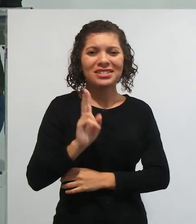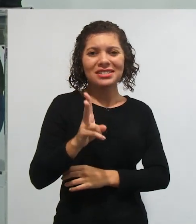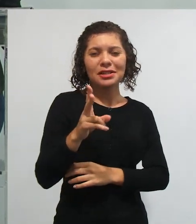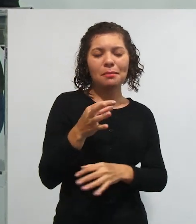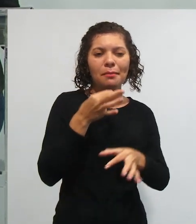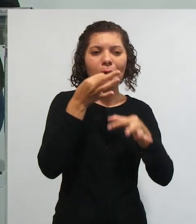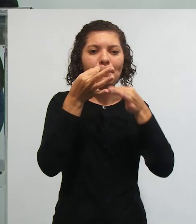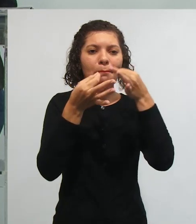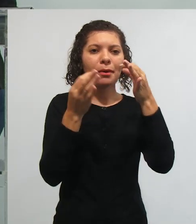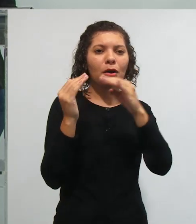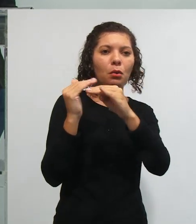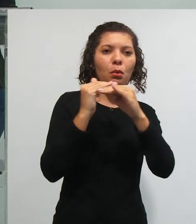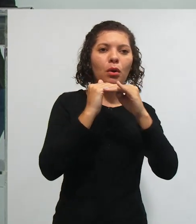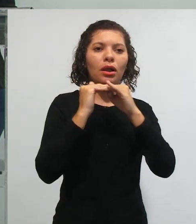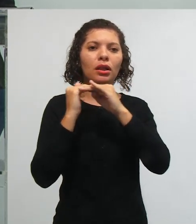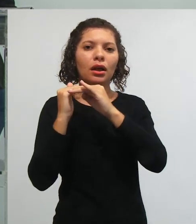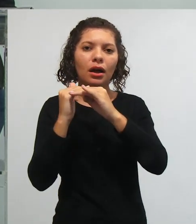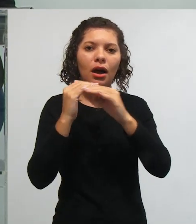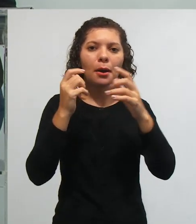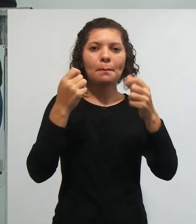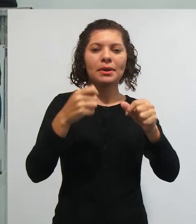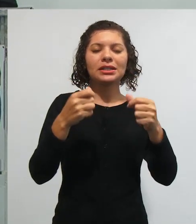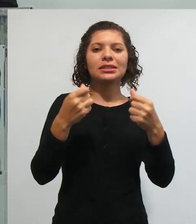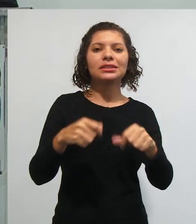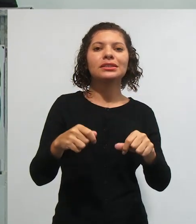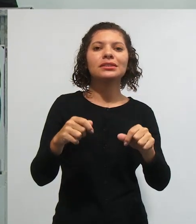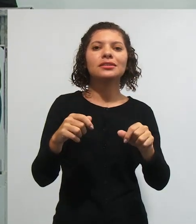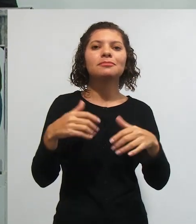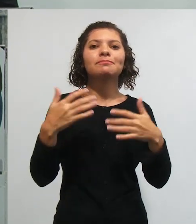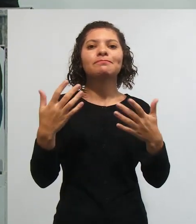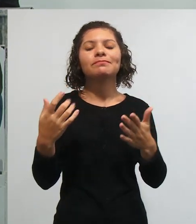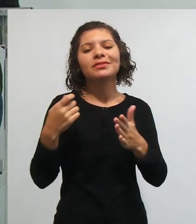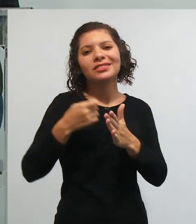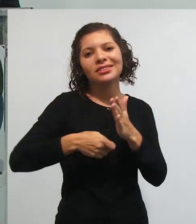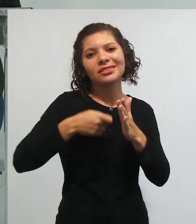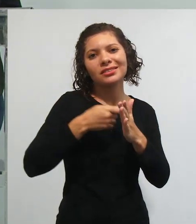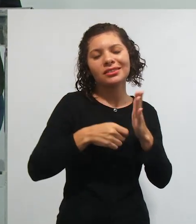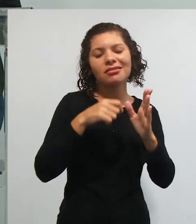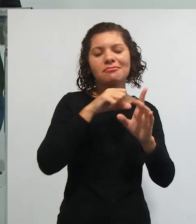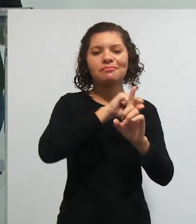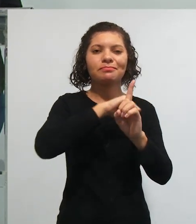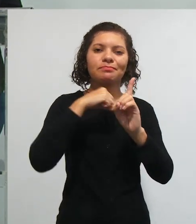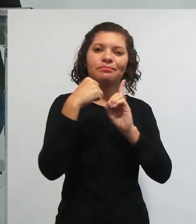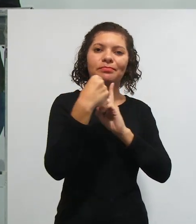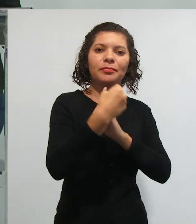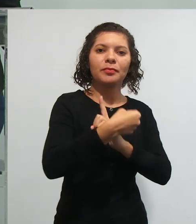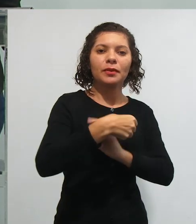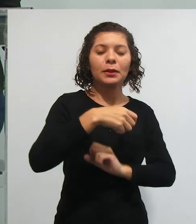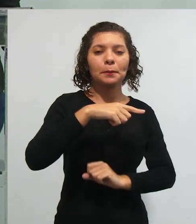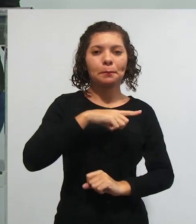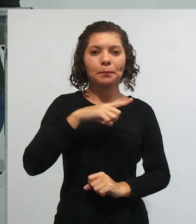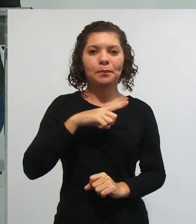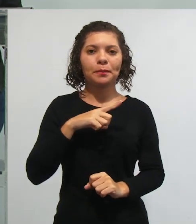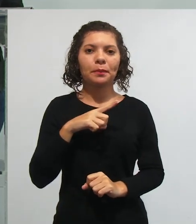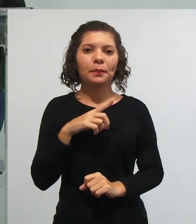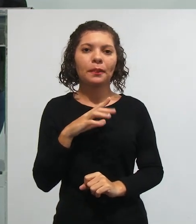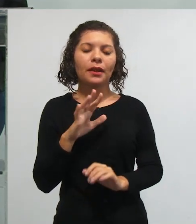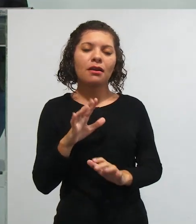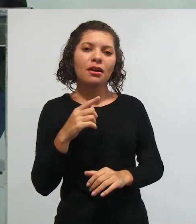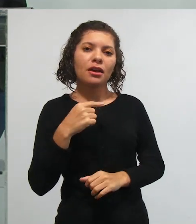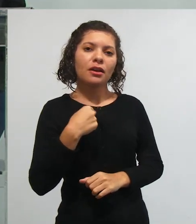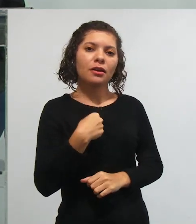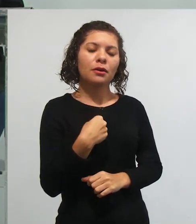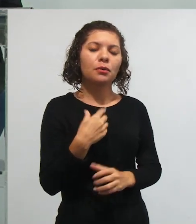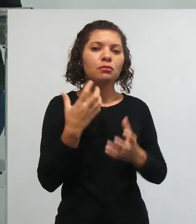igualdades igualdades de acesso E aí que entra a questão das lutas sociais quando eu falo igualdade de acesso eu